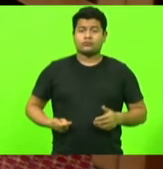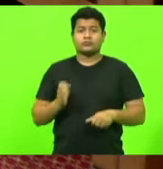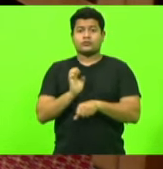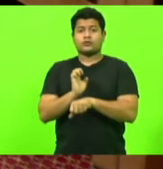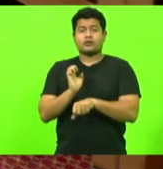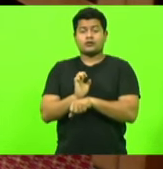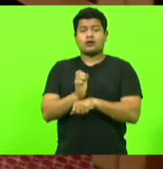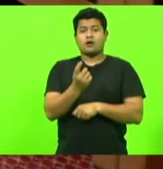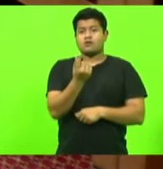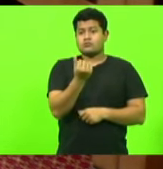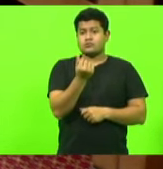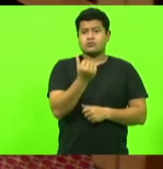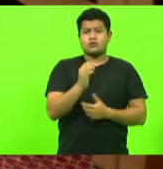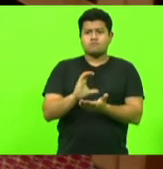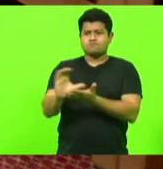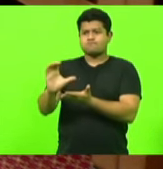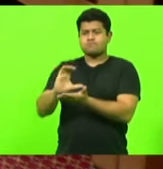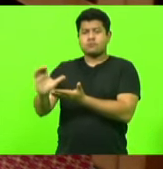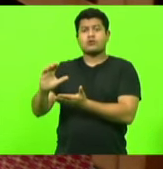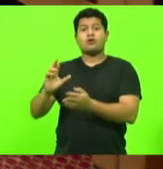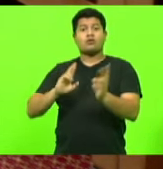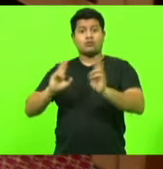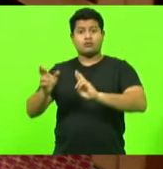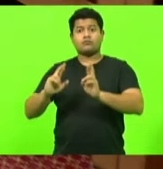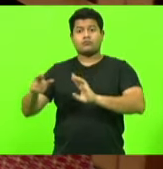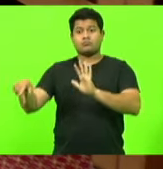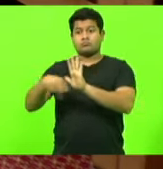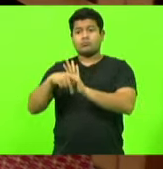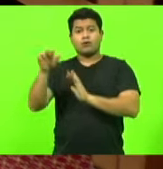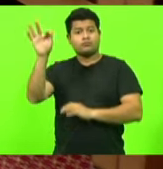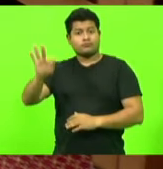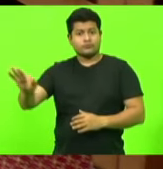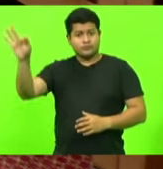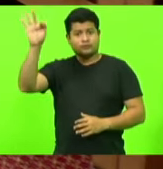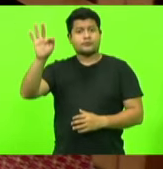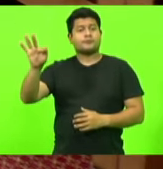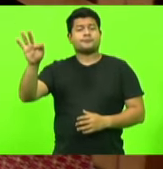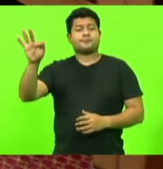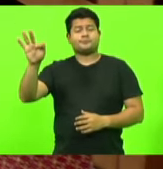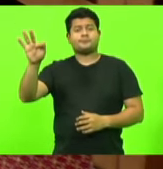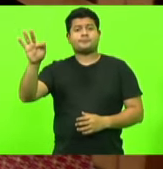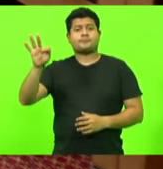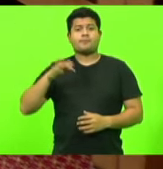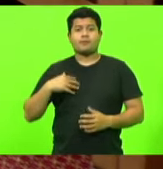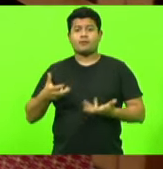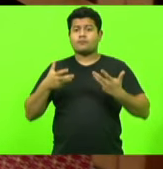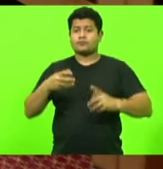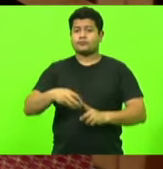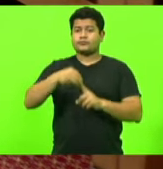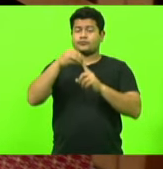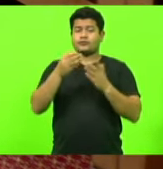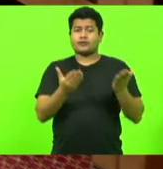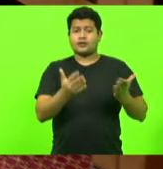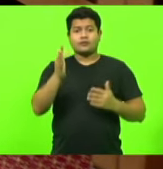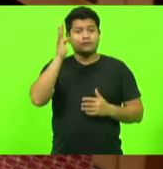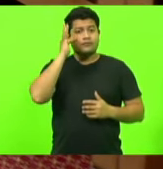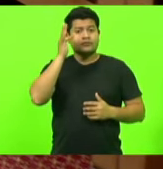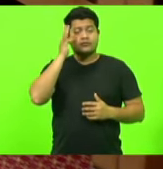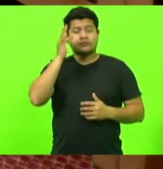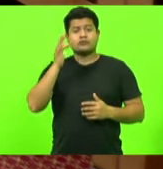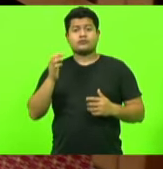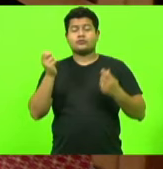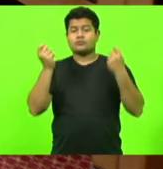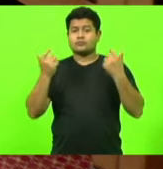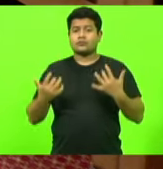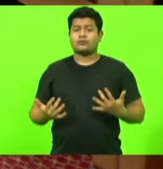colocando esses recursos em rodovias federais. E aqui quero destacar o que o deputado Fernando Krenin comentava